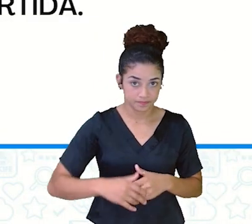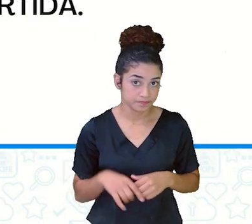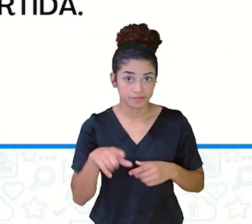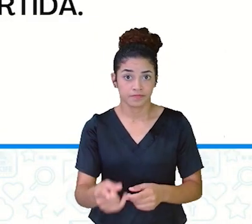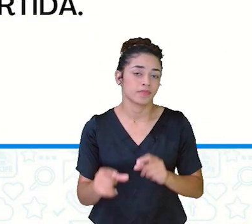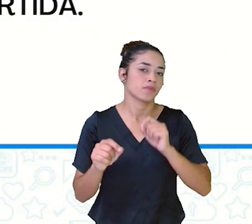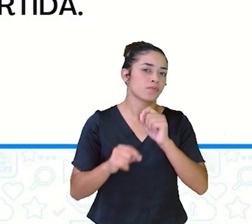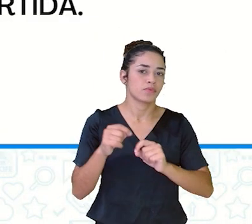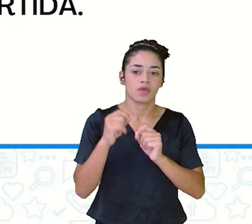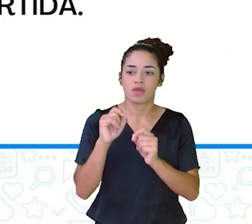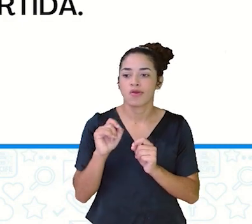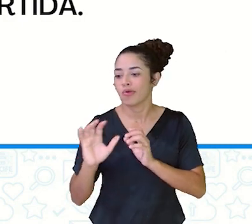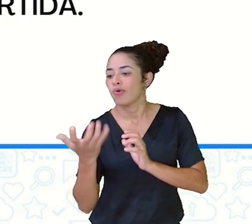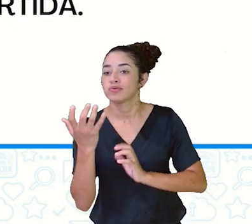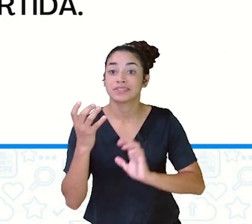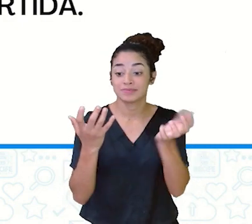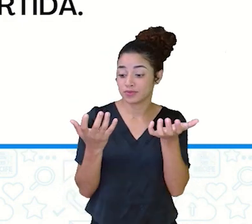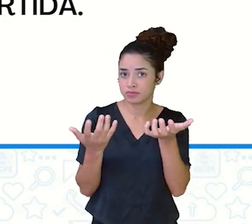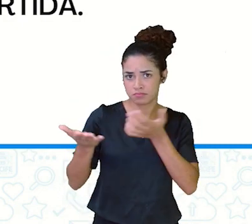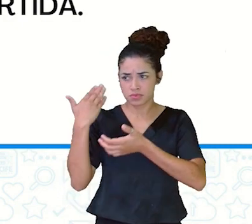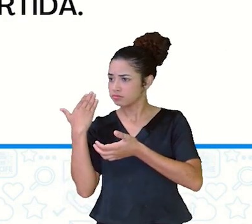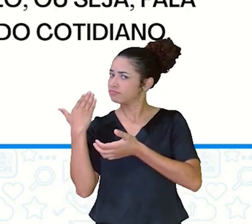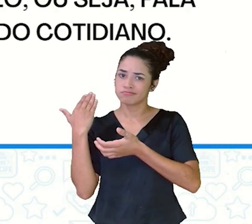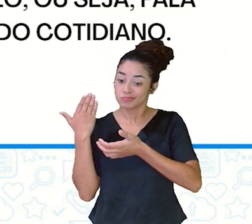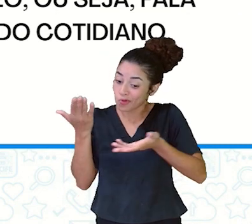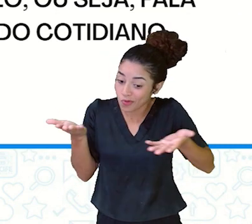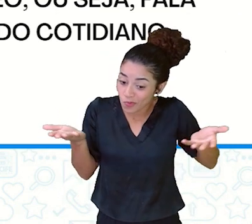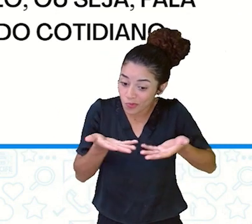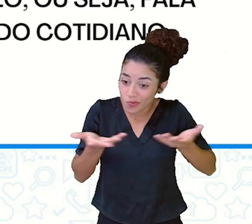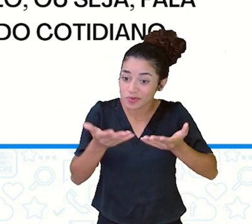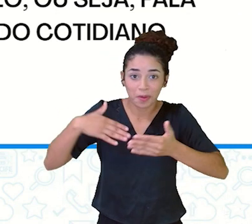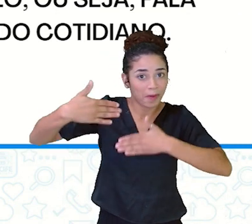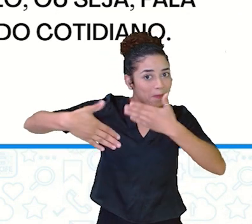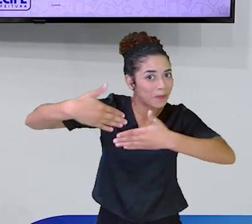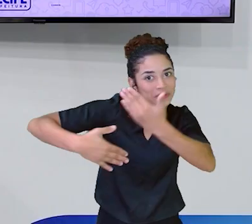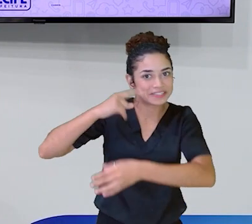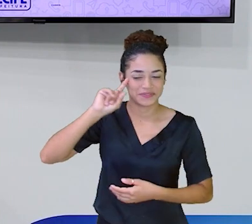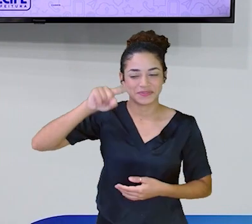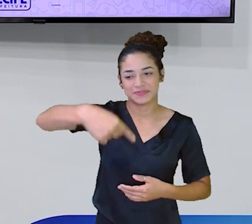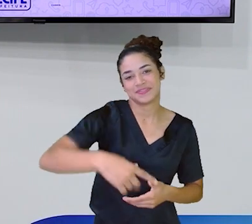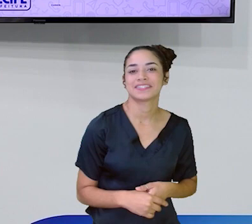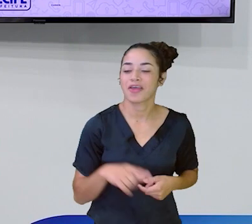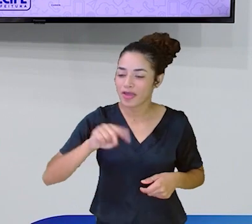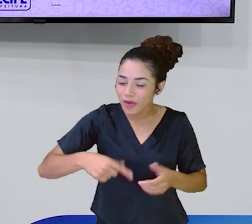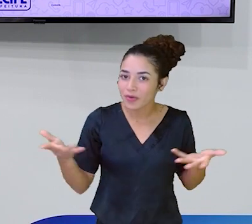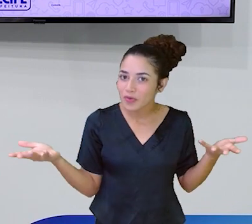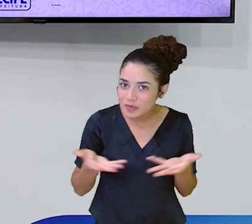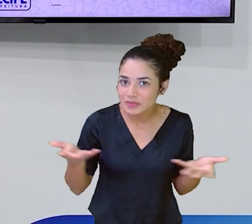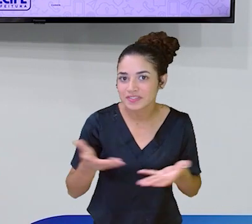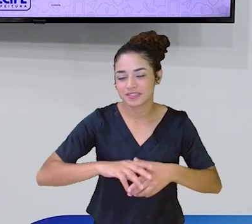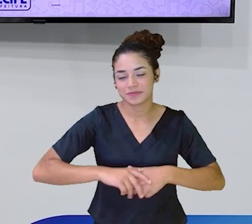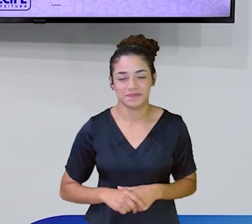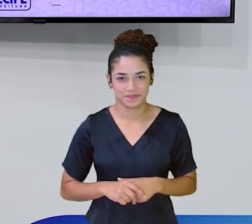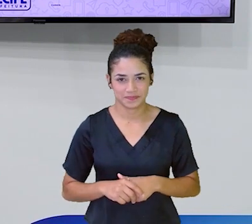que trata de acontecimentos do nosso dia a dia. É um contemporâneo, isso sempre